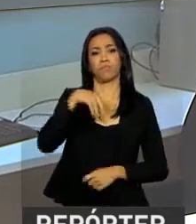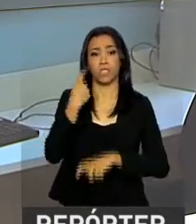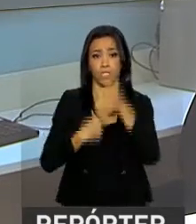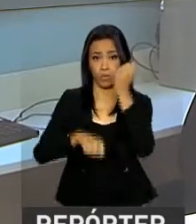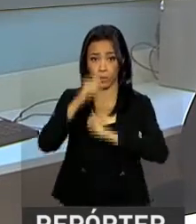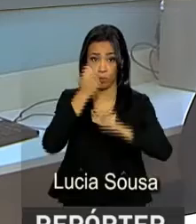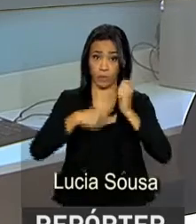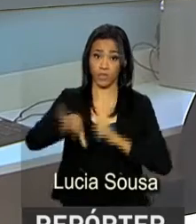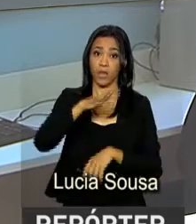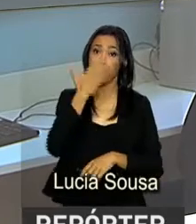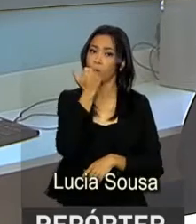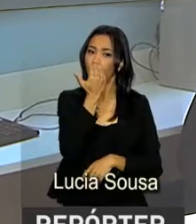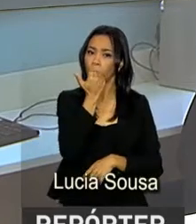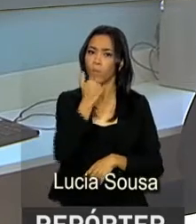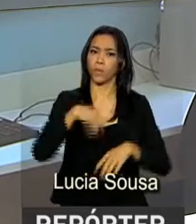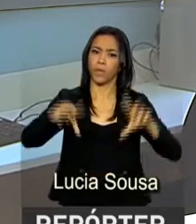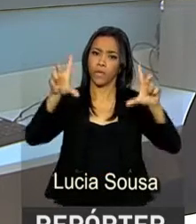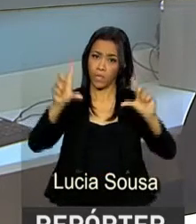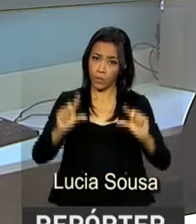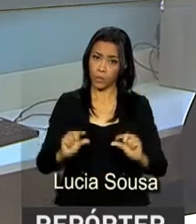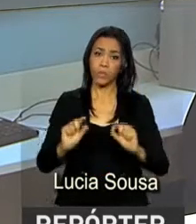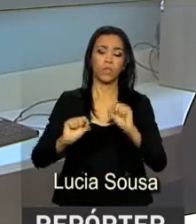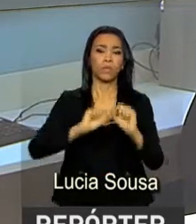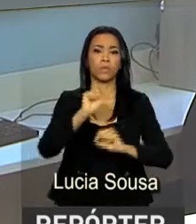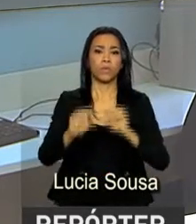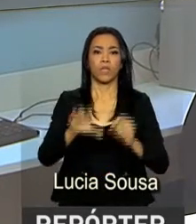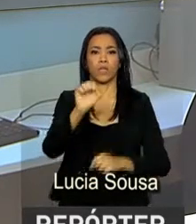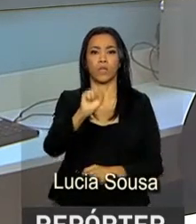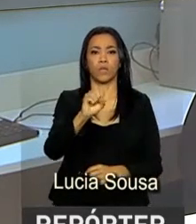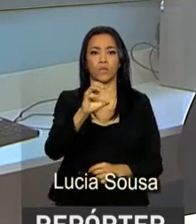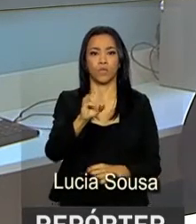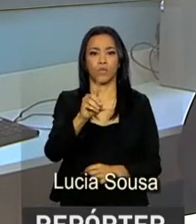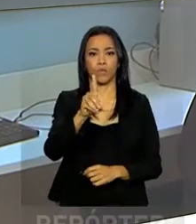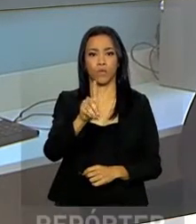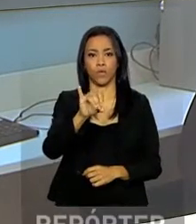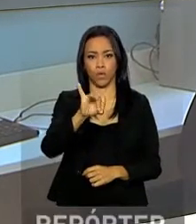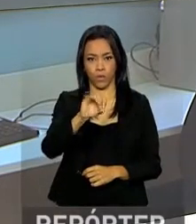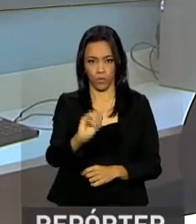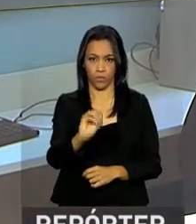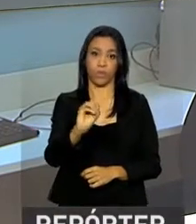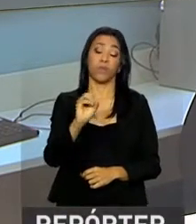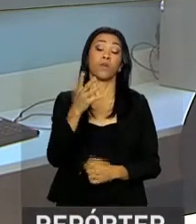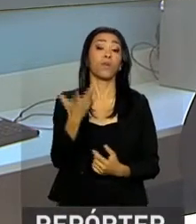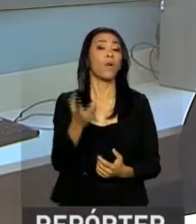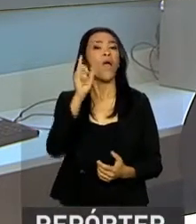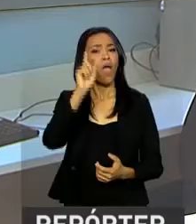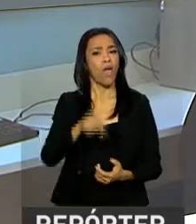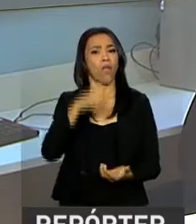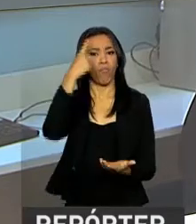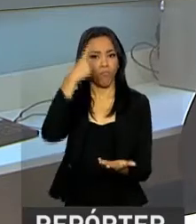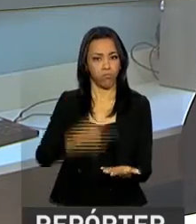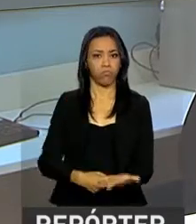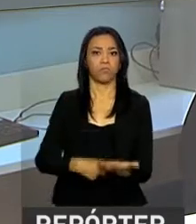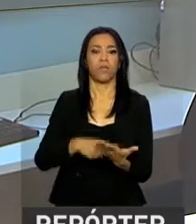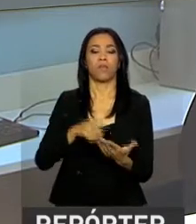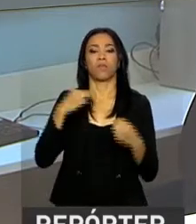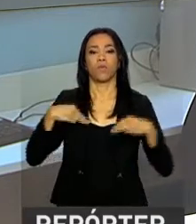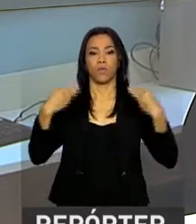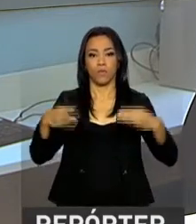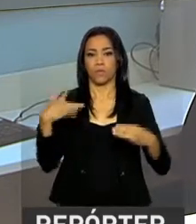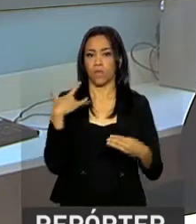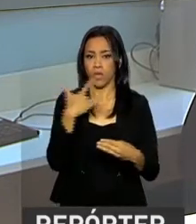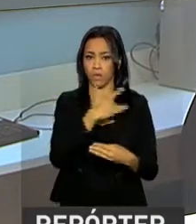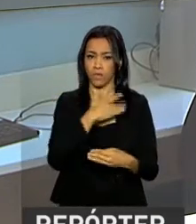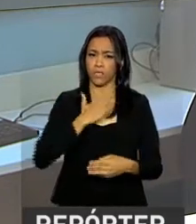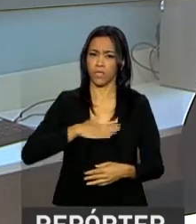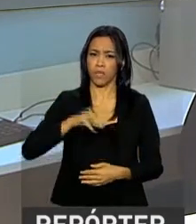estão reduzindo a quantidade de sódio nos produtos. A medida faz parte de um acordo com o Ministério da Saúde, que vai apresentar